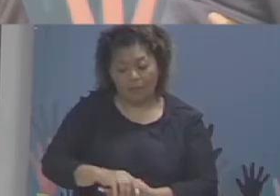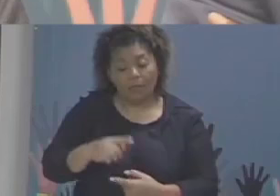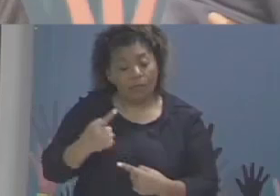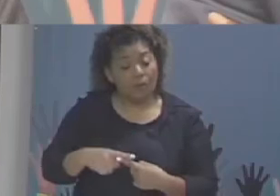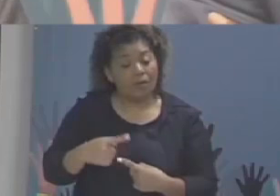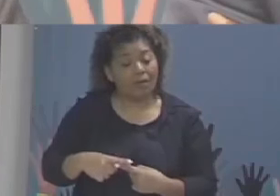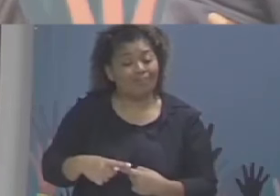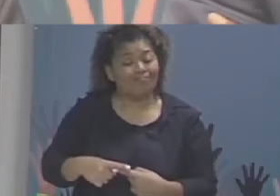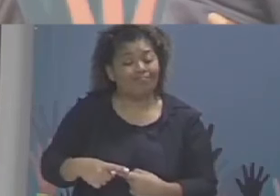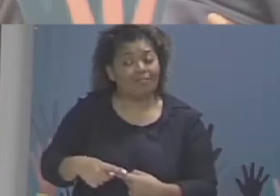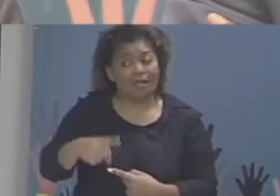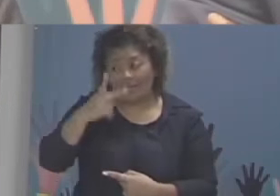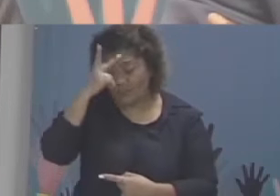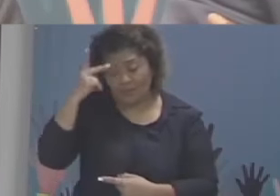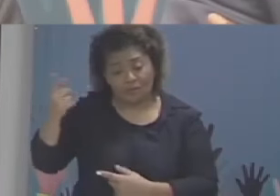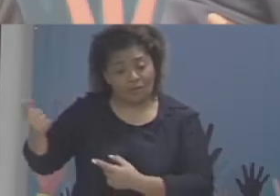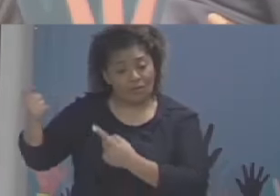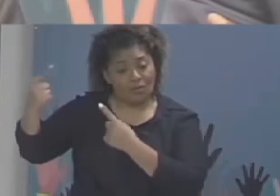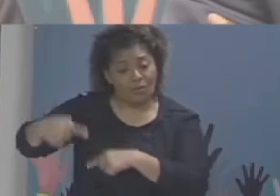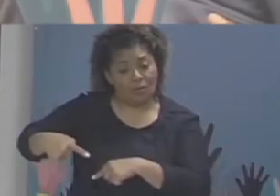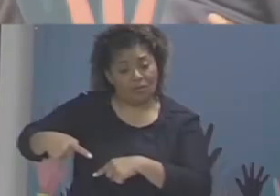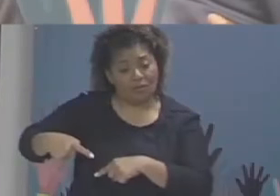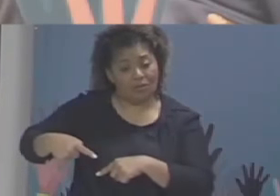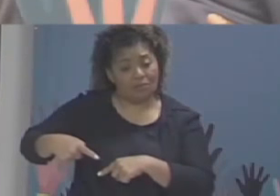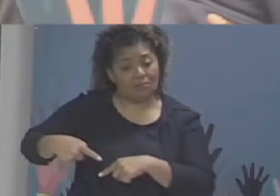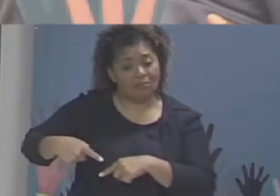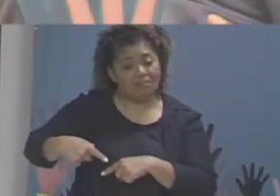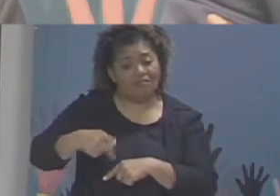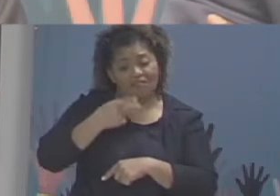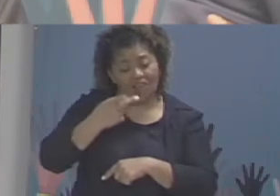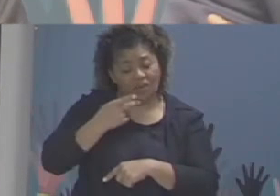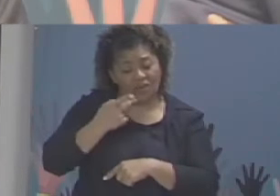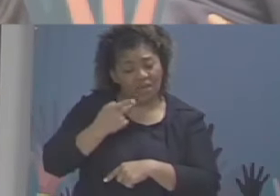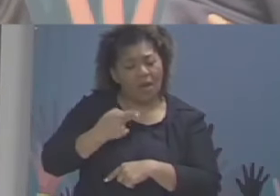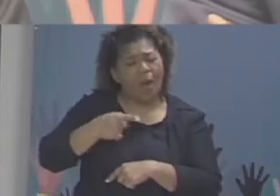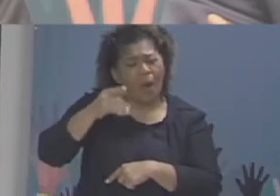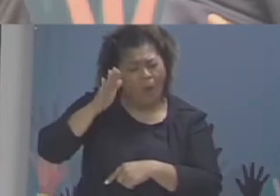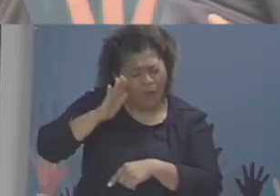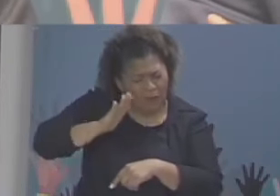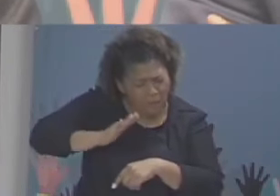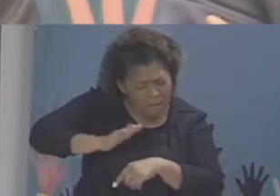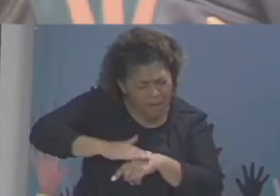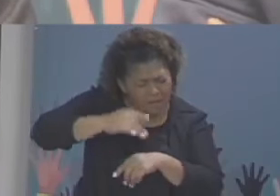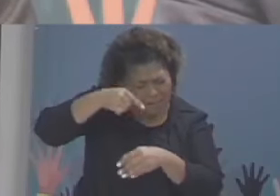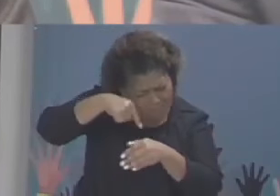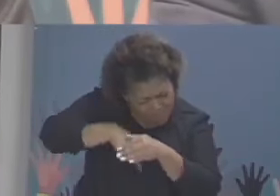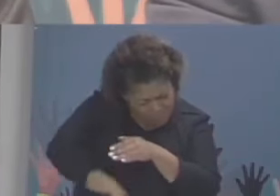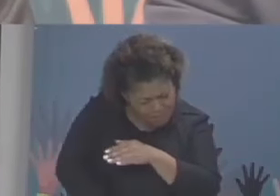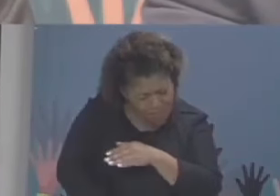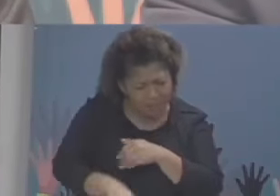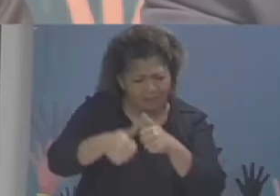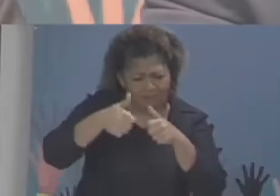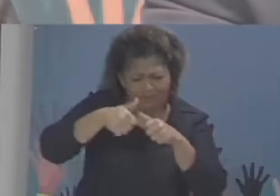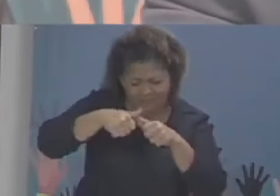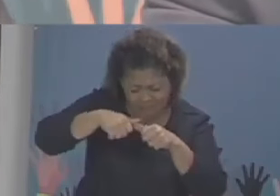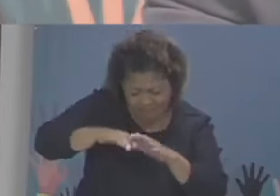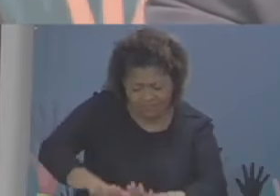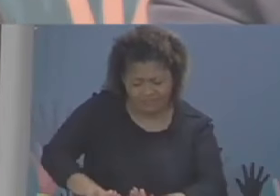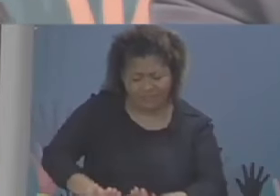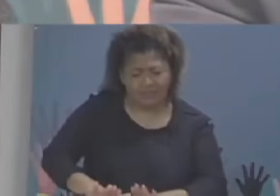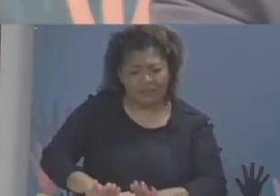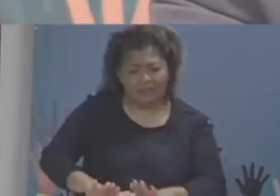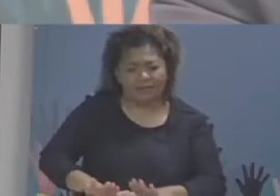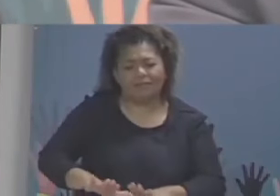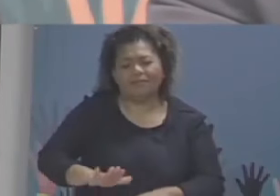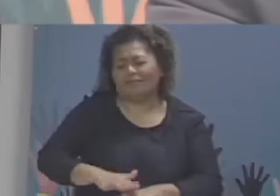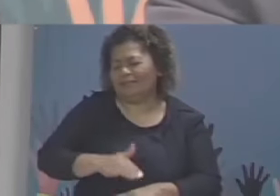oposição fez a prática de quanto pior, melhor. Porque as resoluções são aprovadas em conjunto com os conselhos regionais. Como a oposição